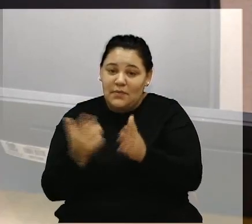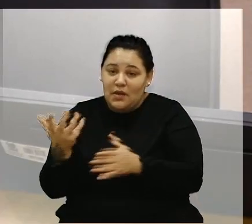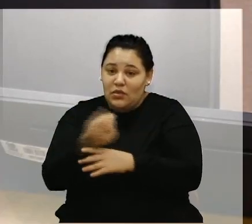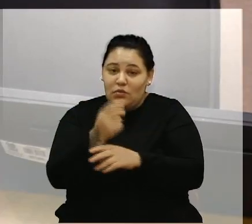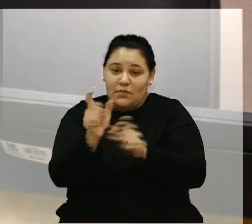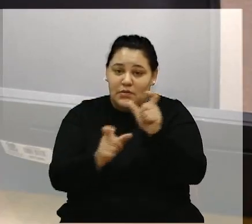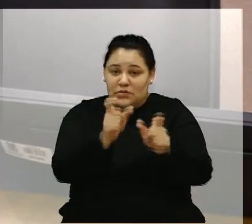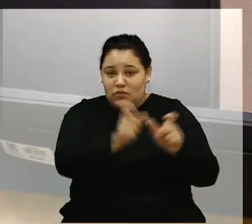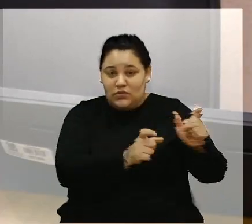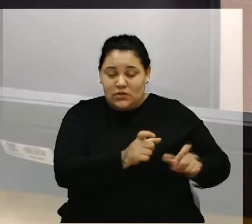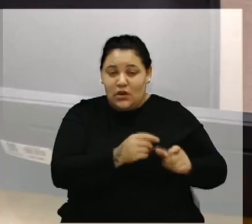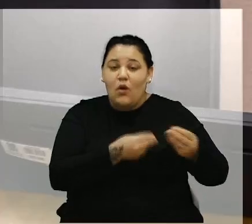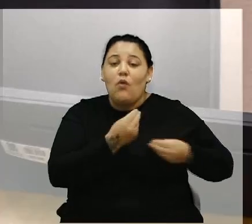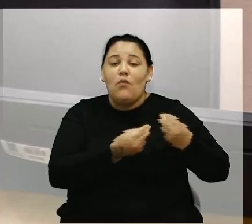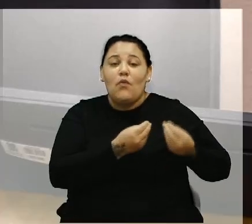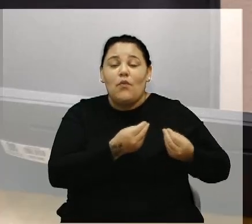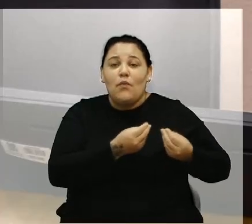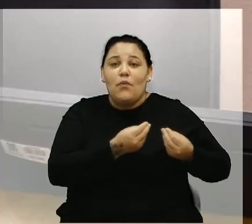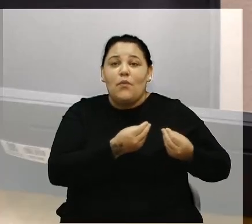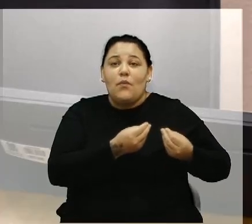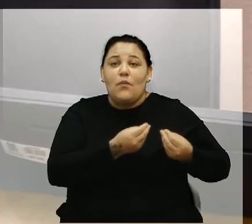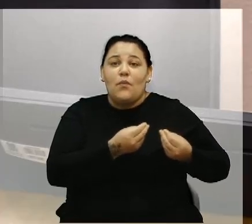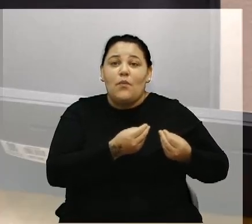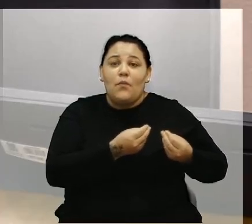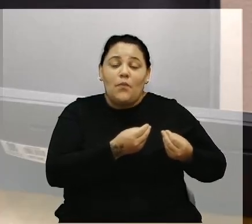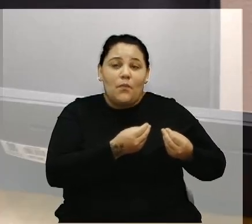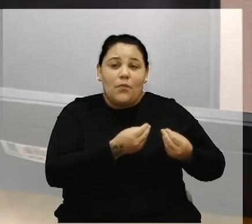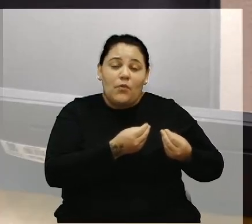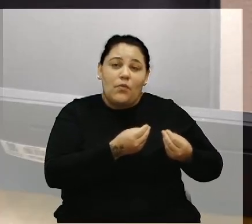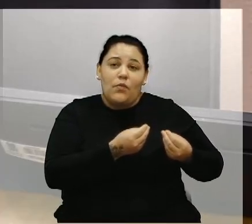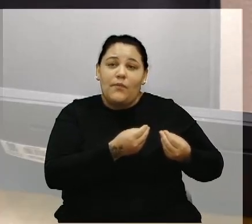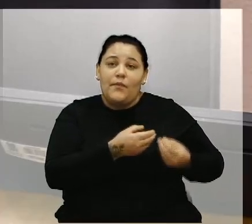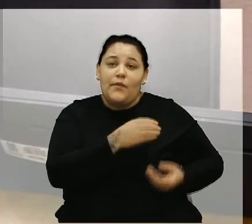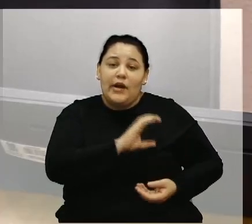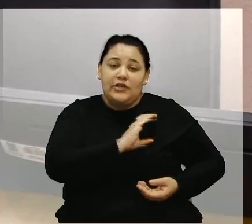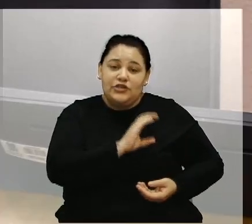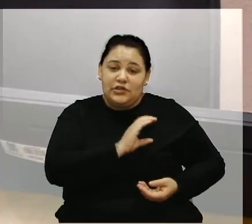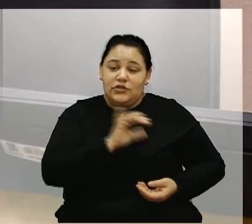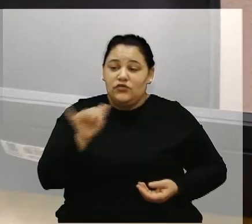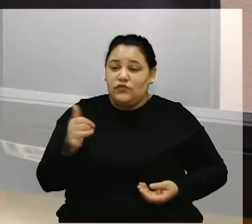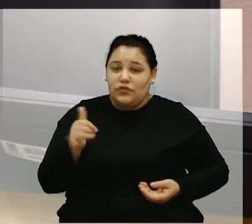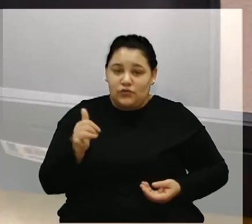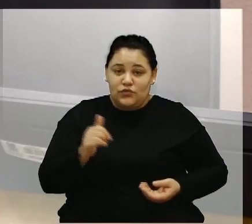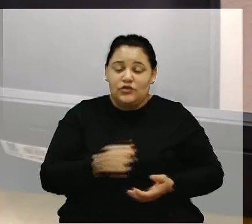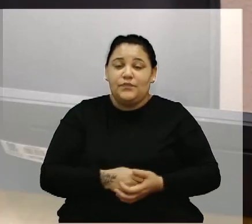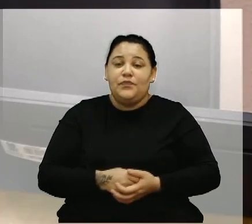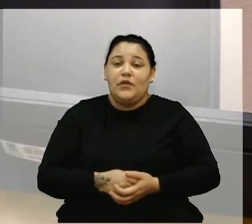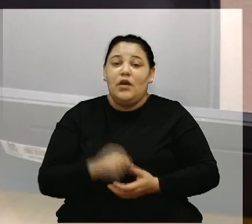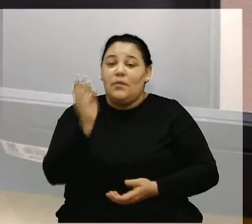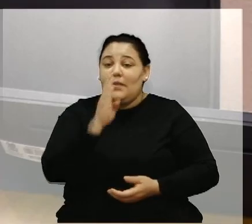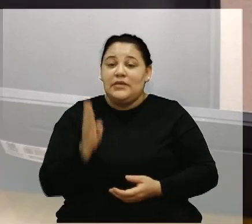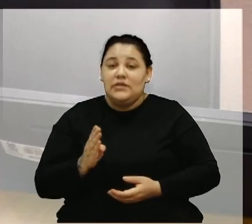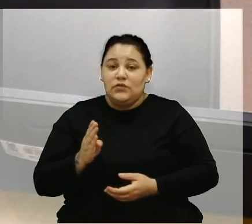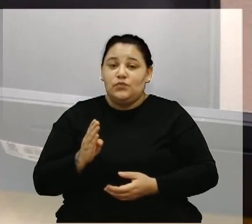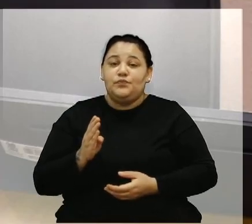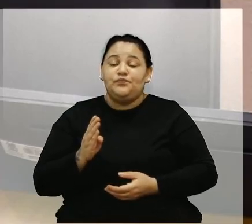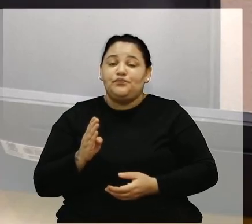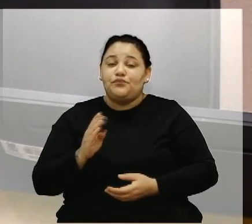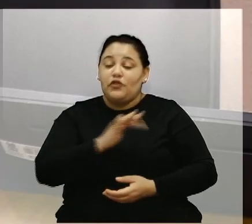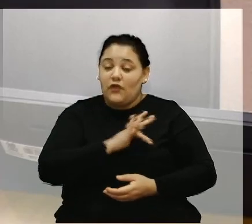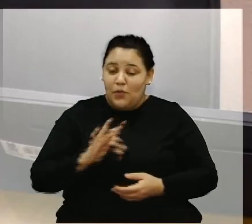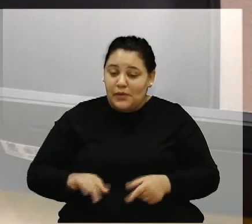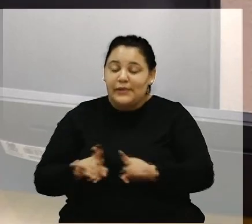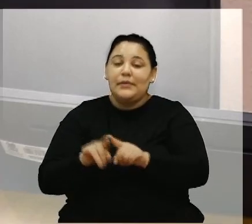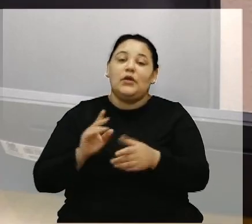o quanto Caxias, Juventude e o Brasil de Farroupilha mobilizaram nesse período e seguem mobilizando para auxiliar as